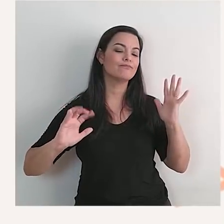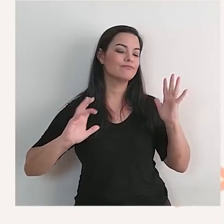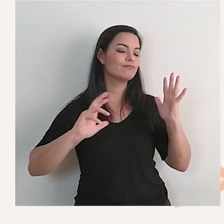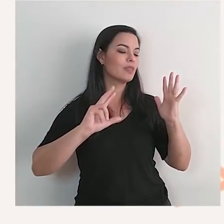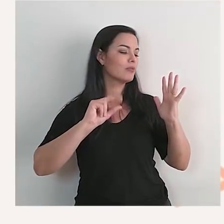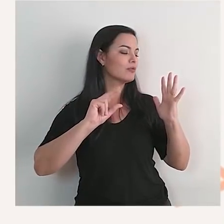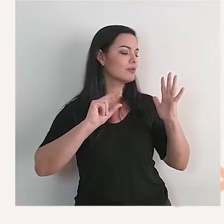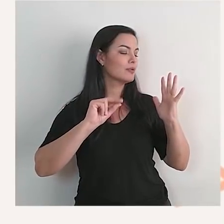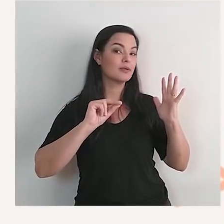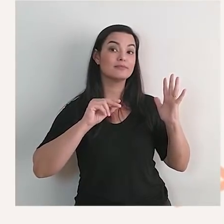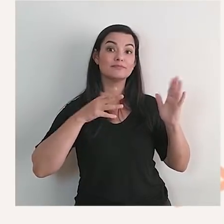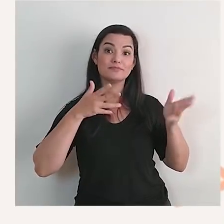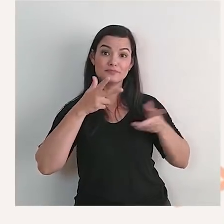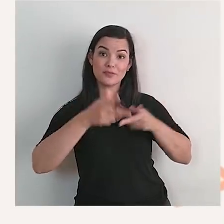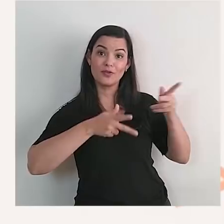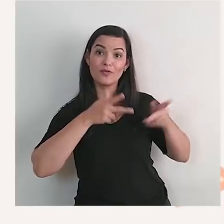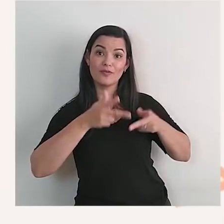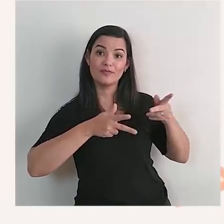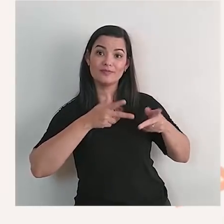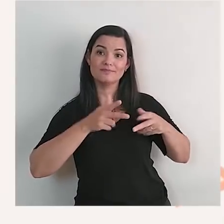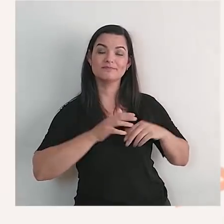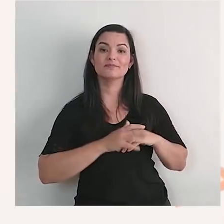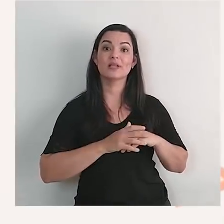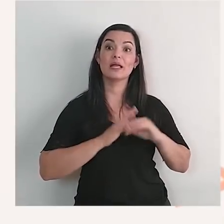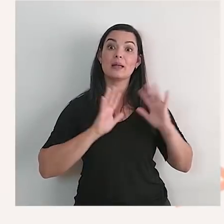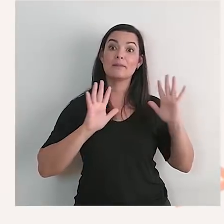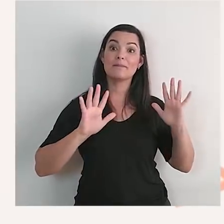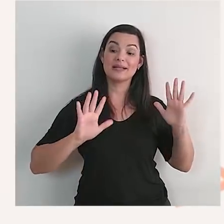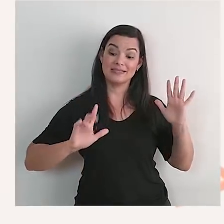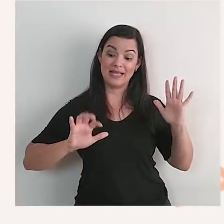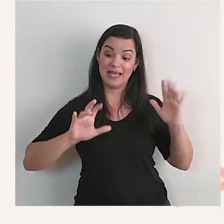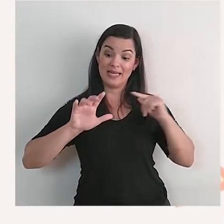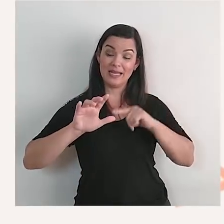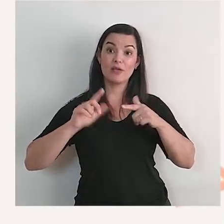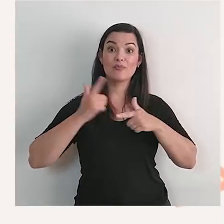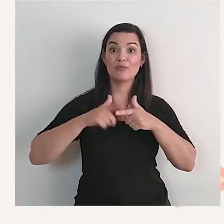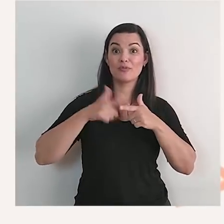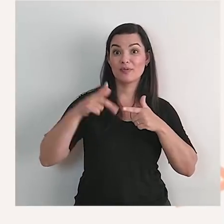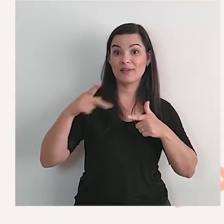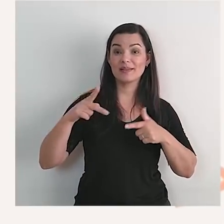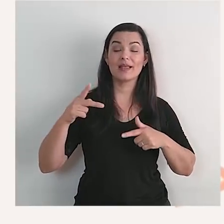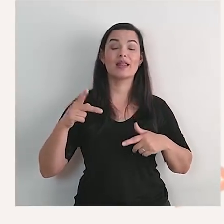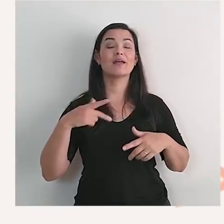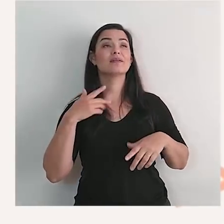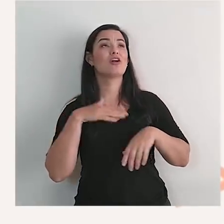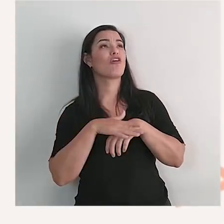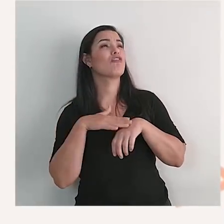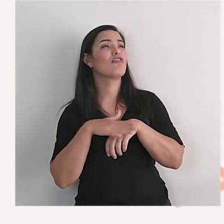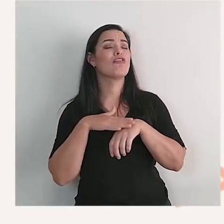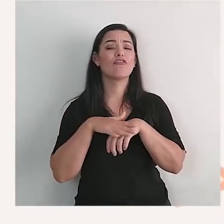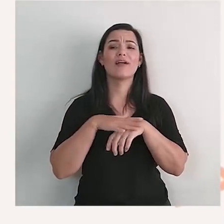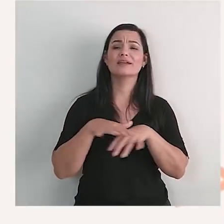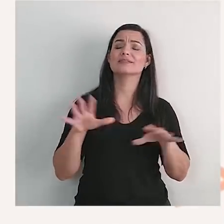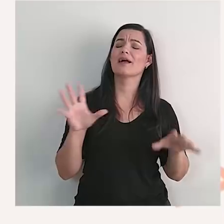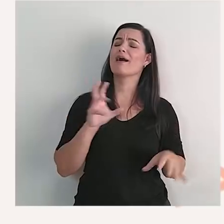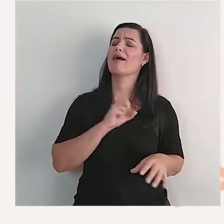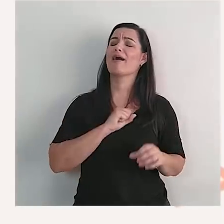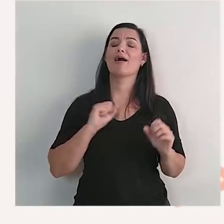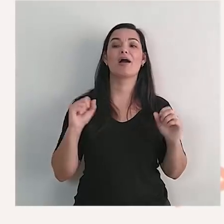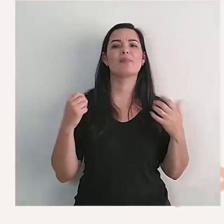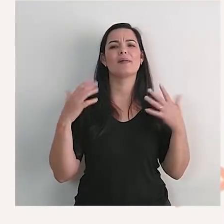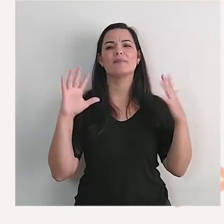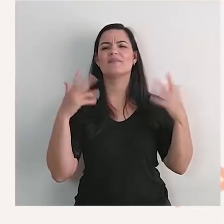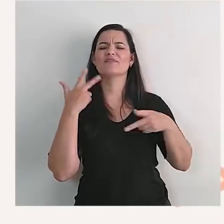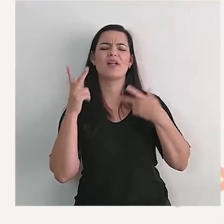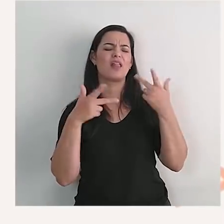Conversou com ele. O problema dessa aranha é que ela adorava conversar. E blá blá blá, e blá blá blá, e blá blá blá, blá blá blá, blá blá blá,